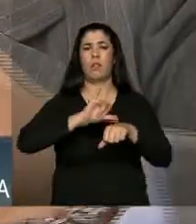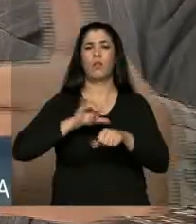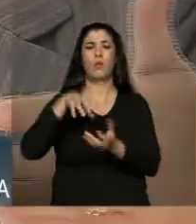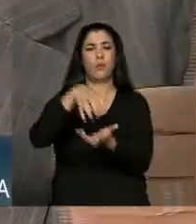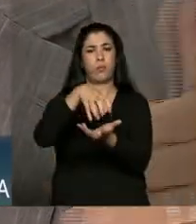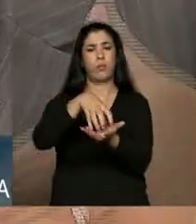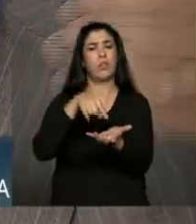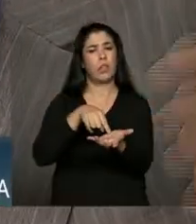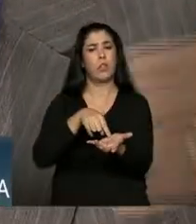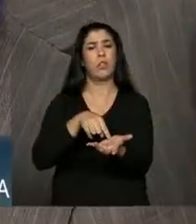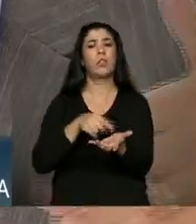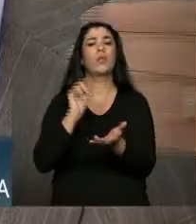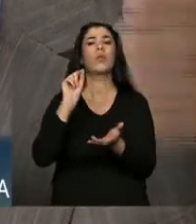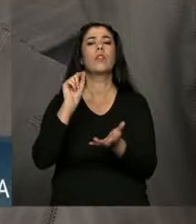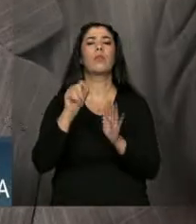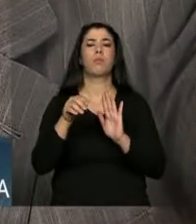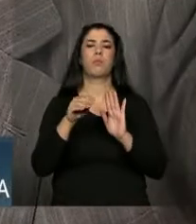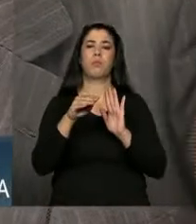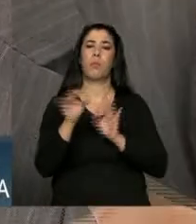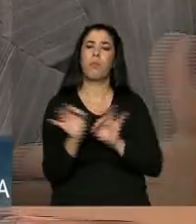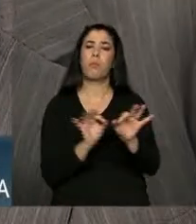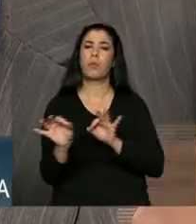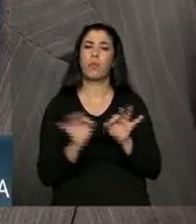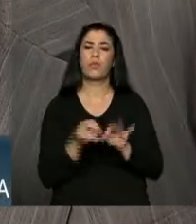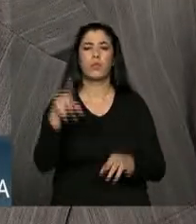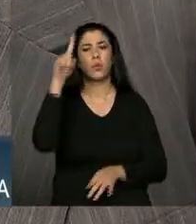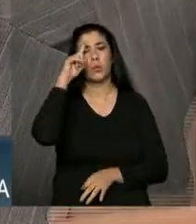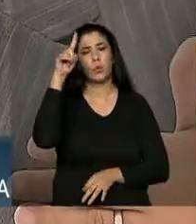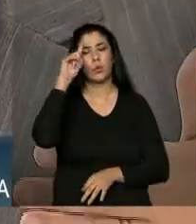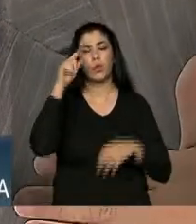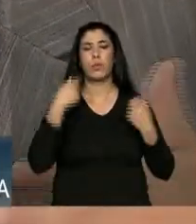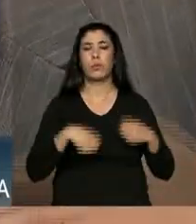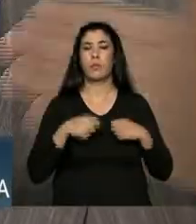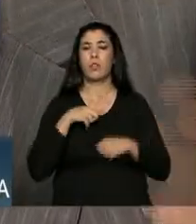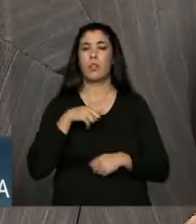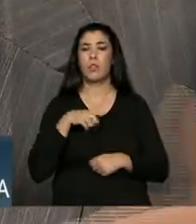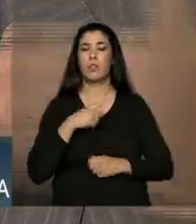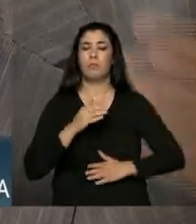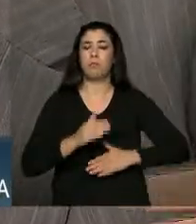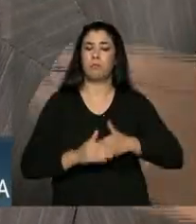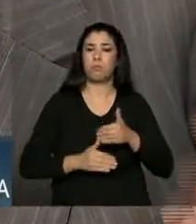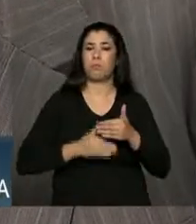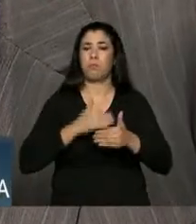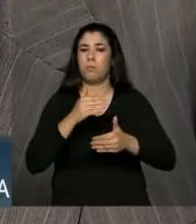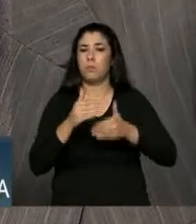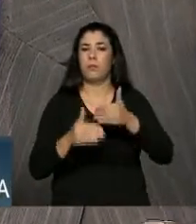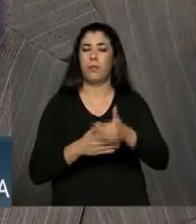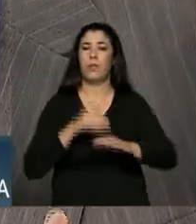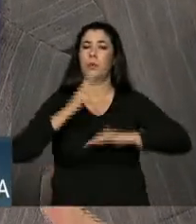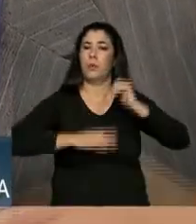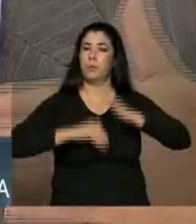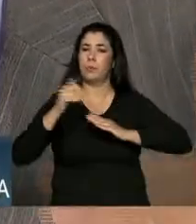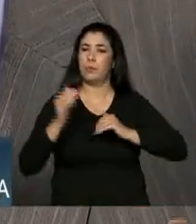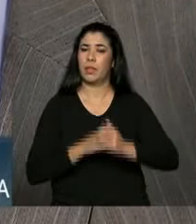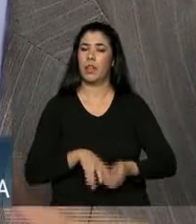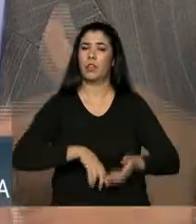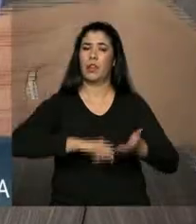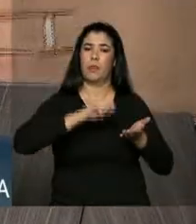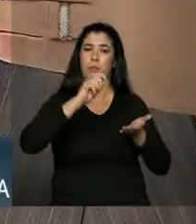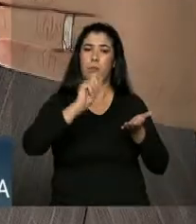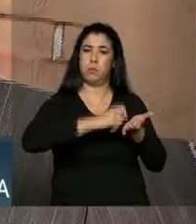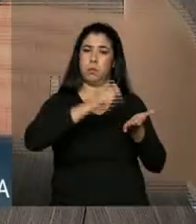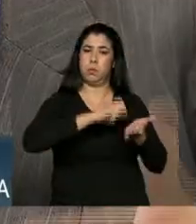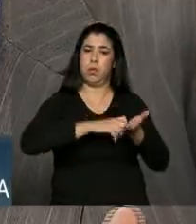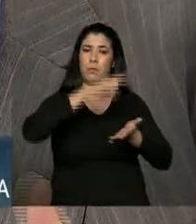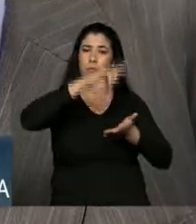projetos que nós chamamos os projetos do cotidiano que nós precisamos ter um Hit um rito de liberação mais